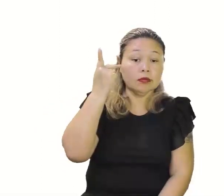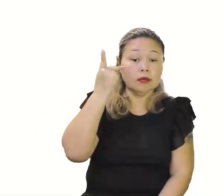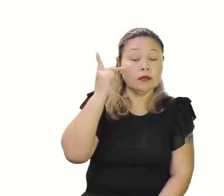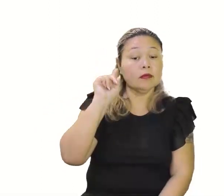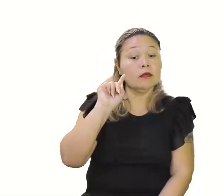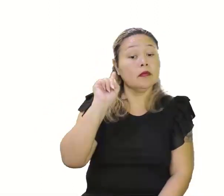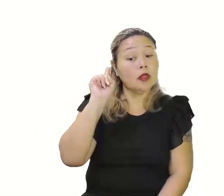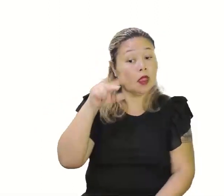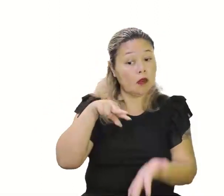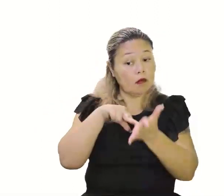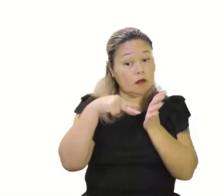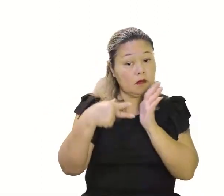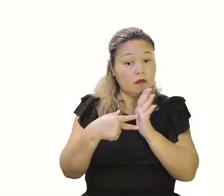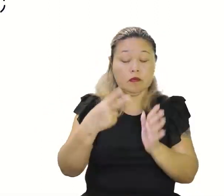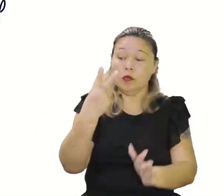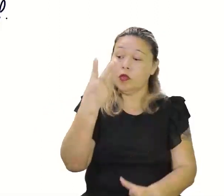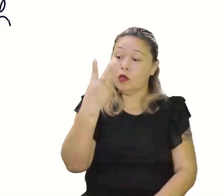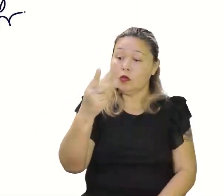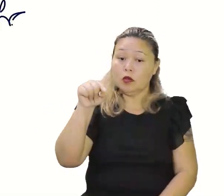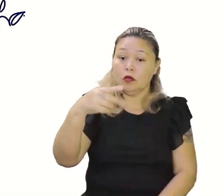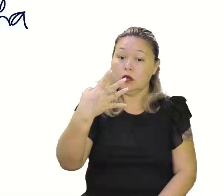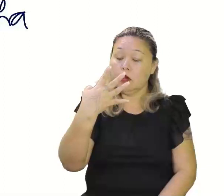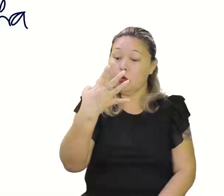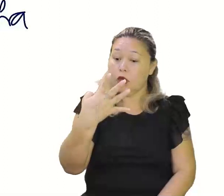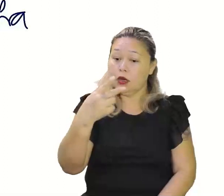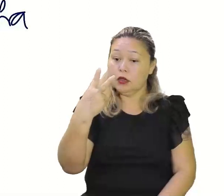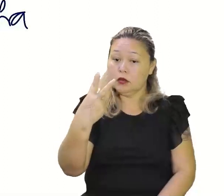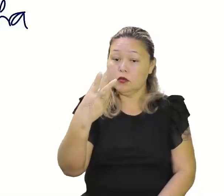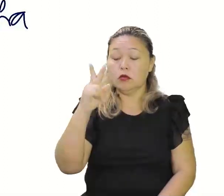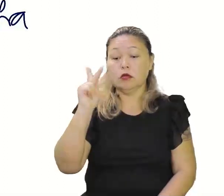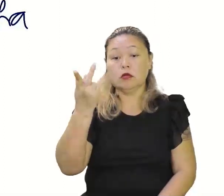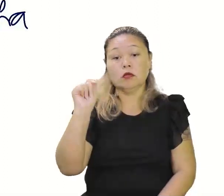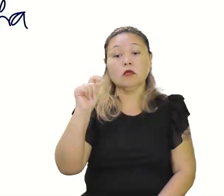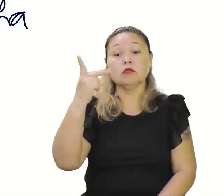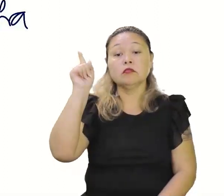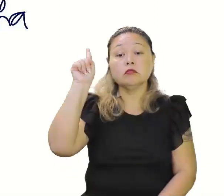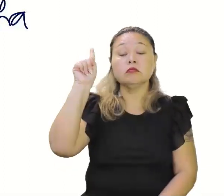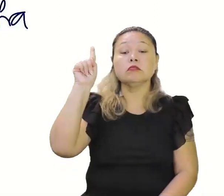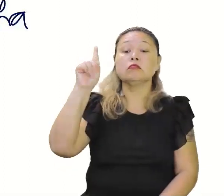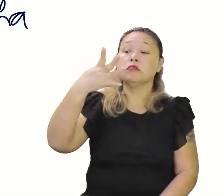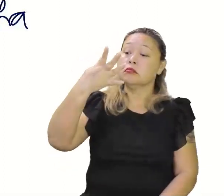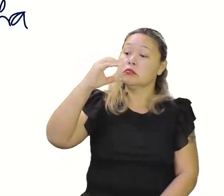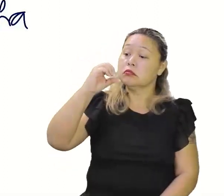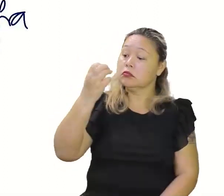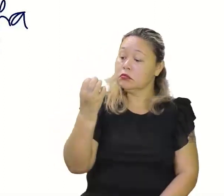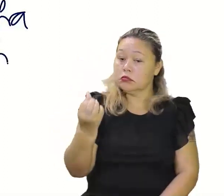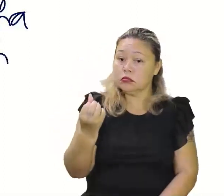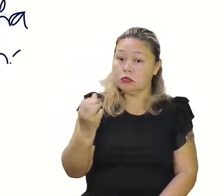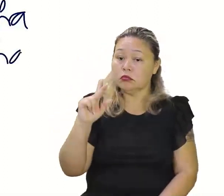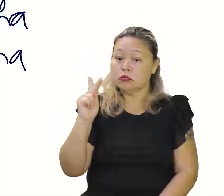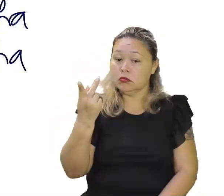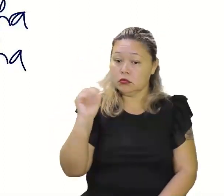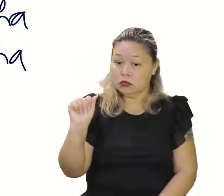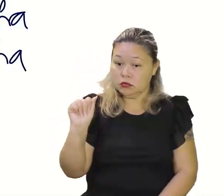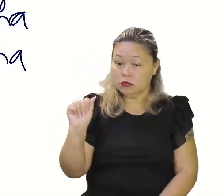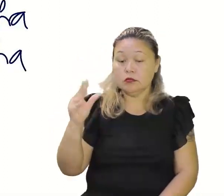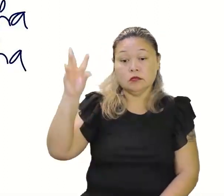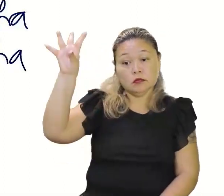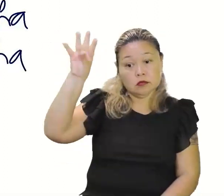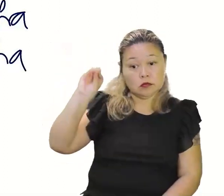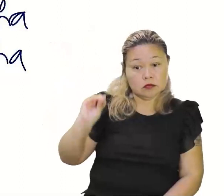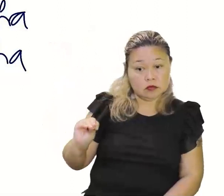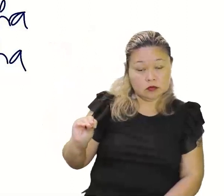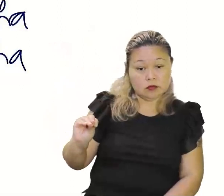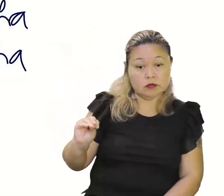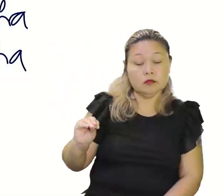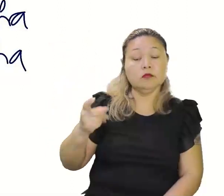a 2,42 hectares. E aqui está dizendo que é 406 hectares. Quanto vamos